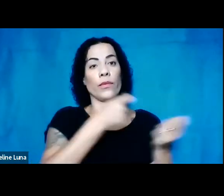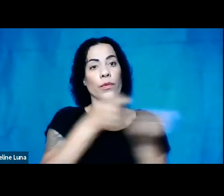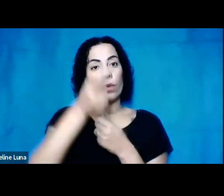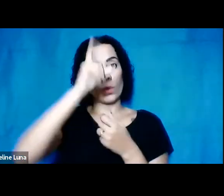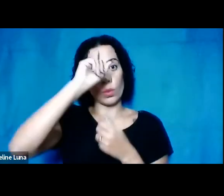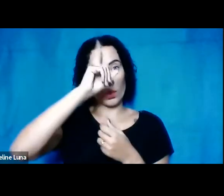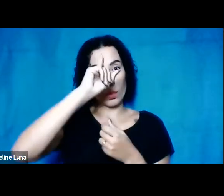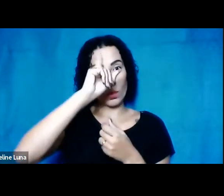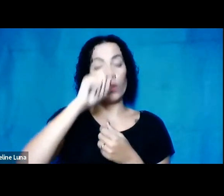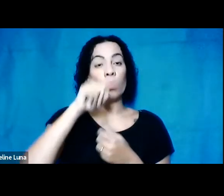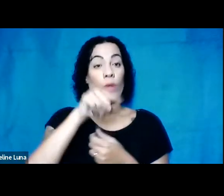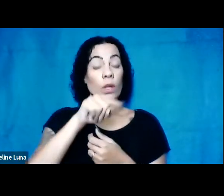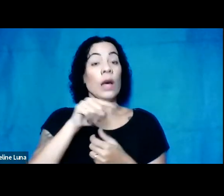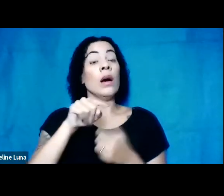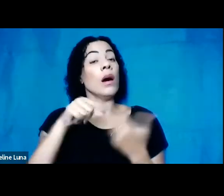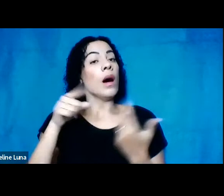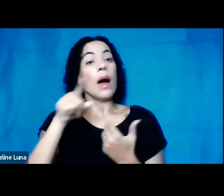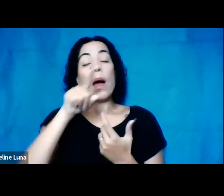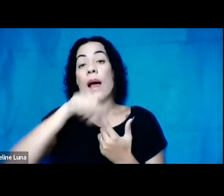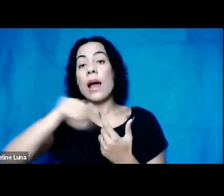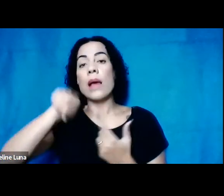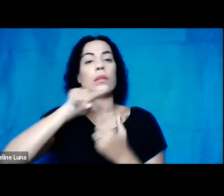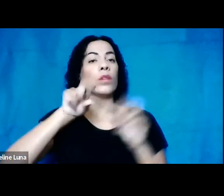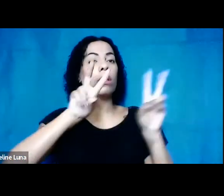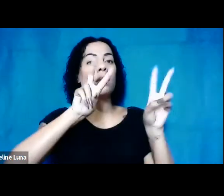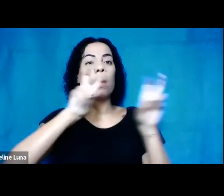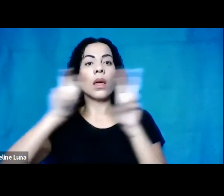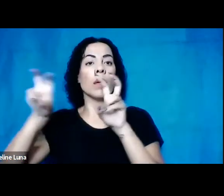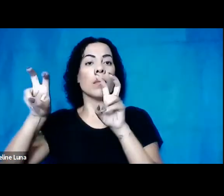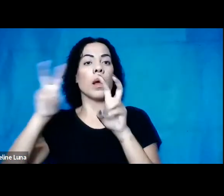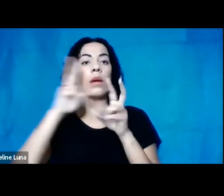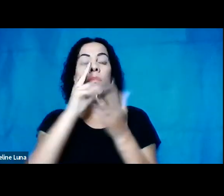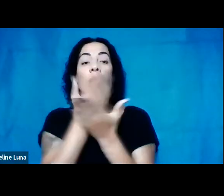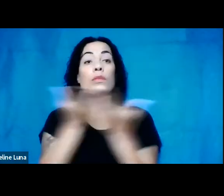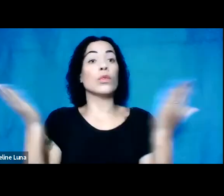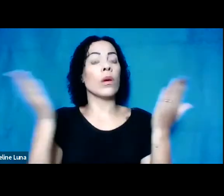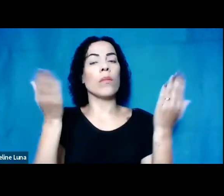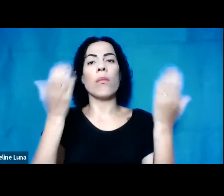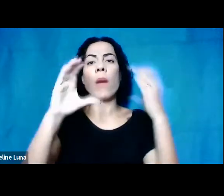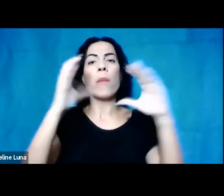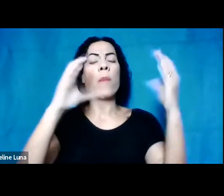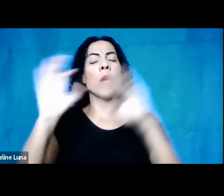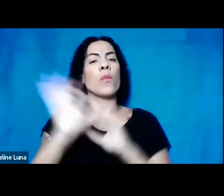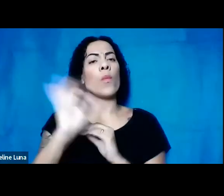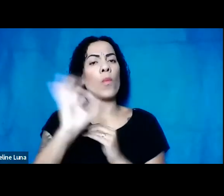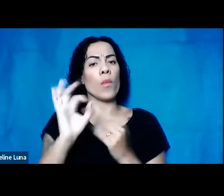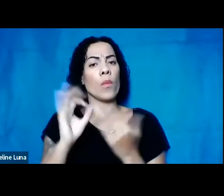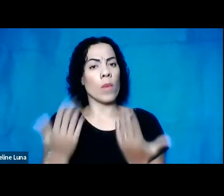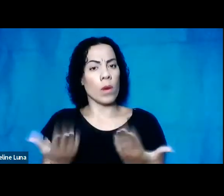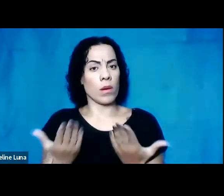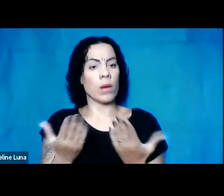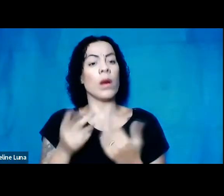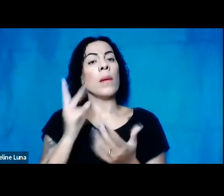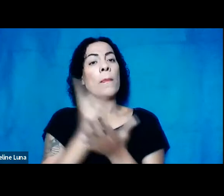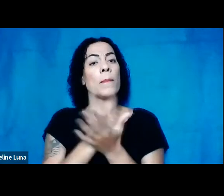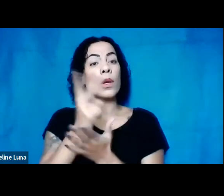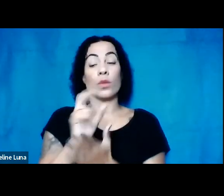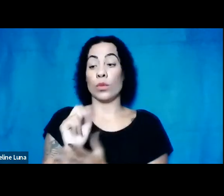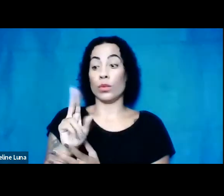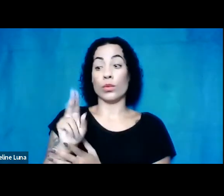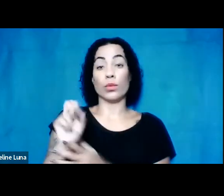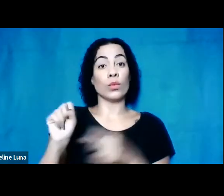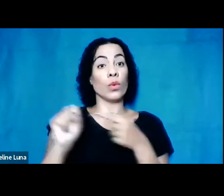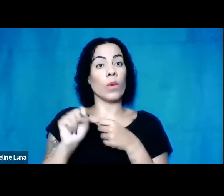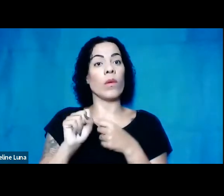etc. Esses temas todos estão desaparecidos da imprensa, mesmo quando ela está falando bem do SUS. Mesmo quando o SUS se